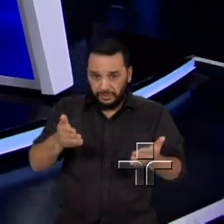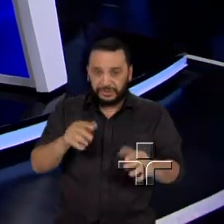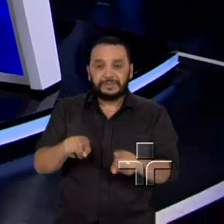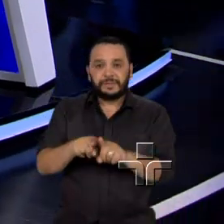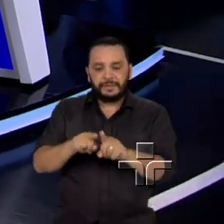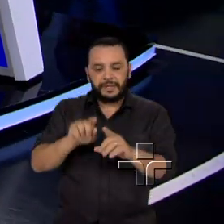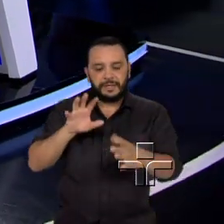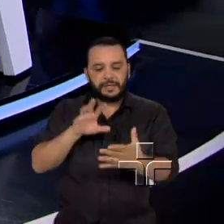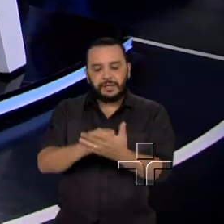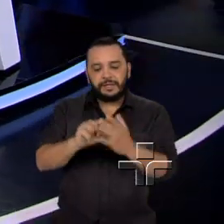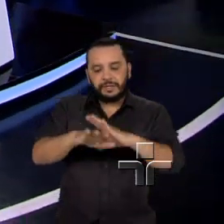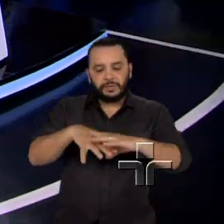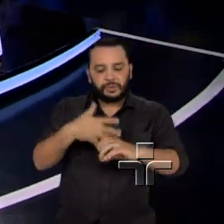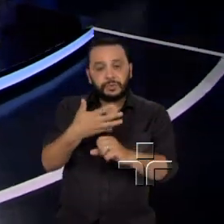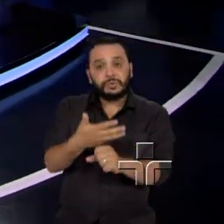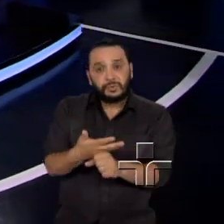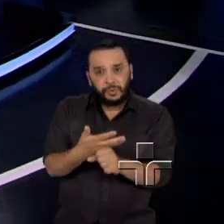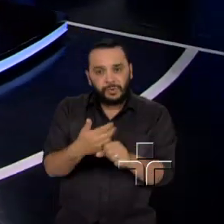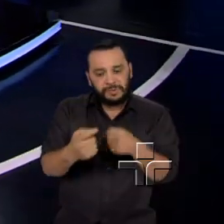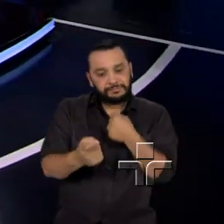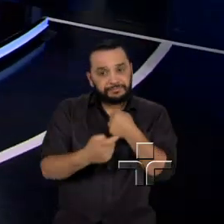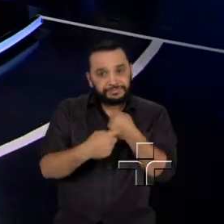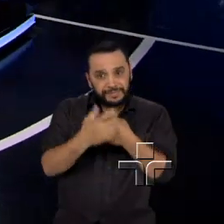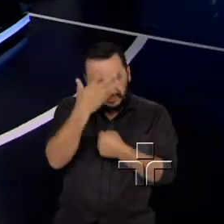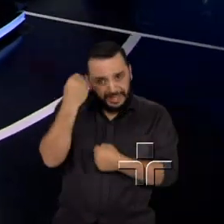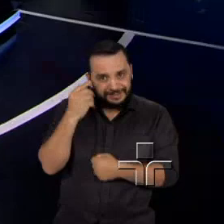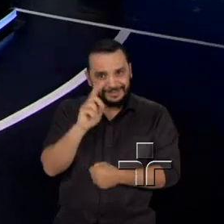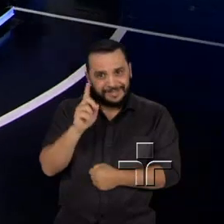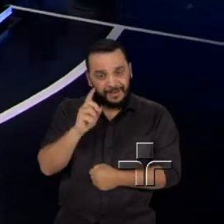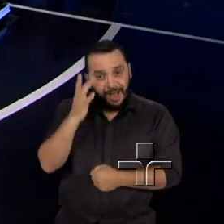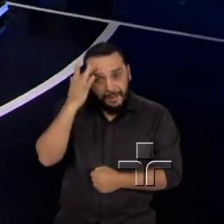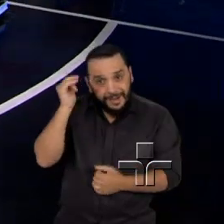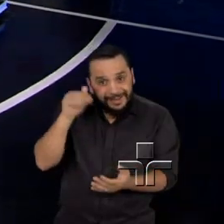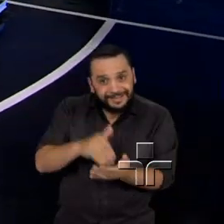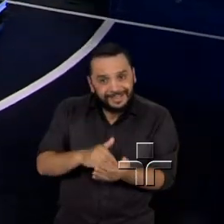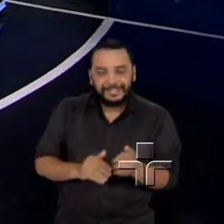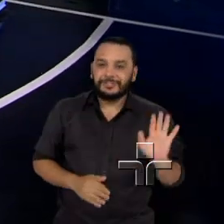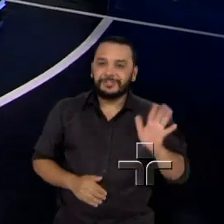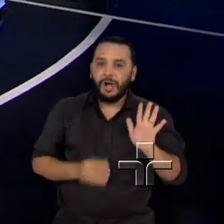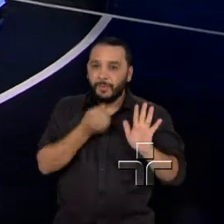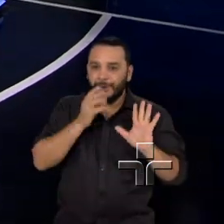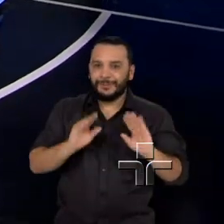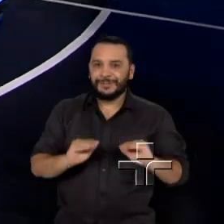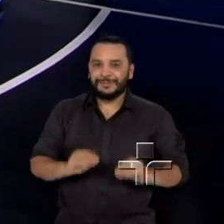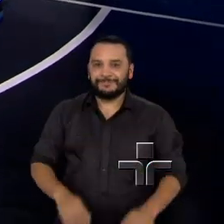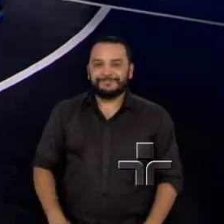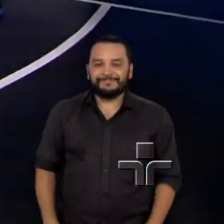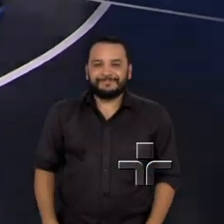youtube.com/jornalismo TV Cultura. Obrigada pela companhia e até amanhã. Tchau, boa noite.